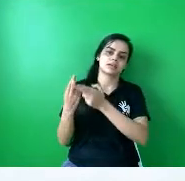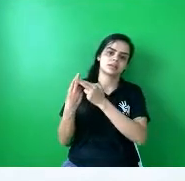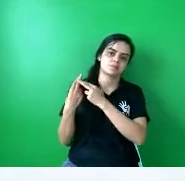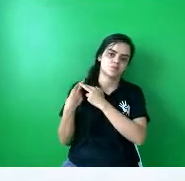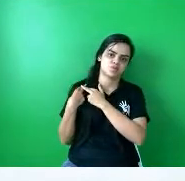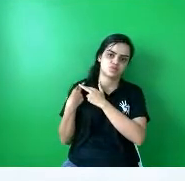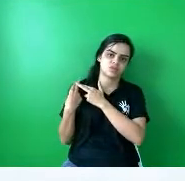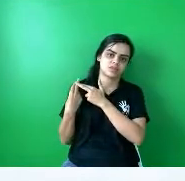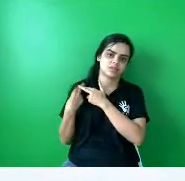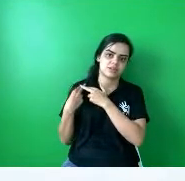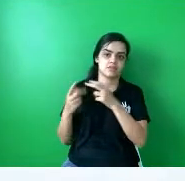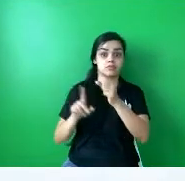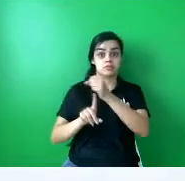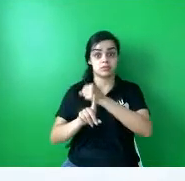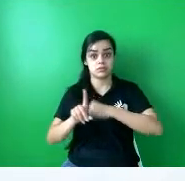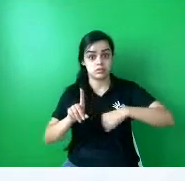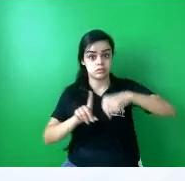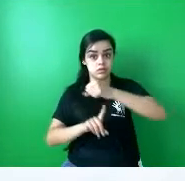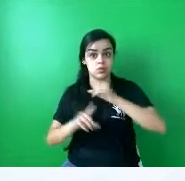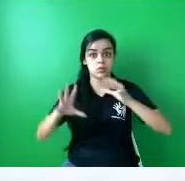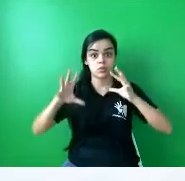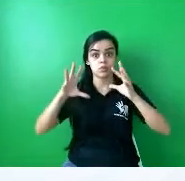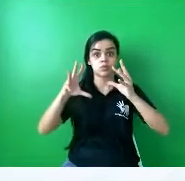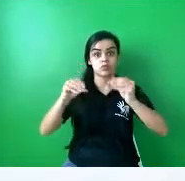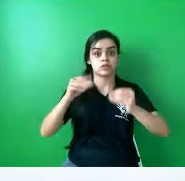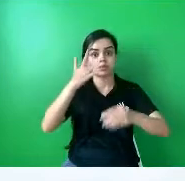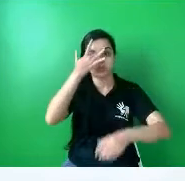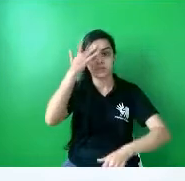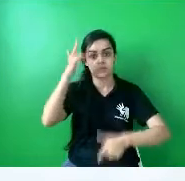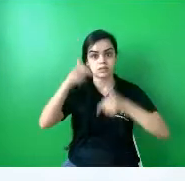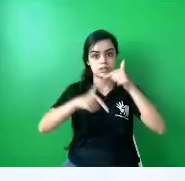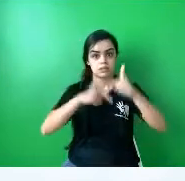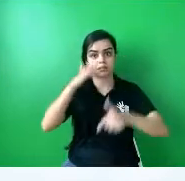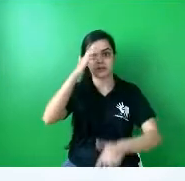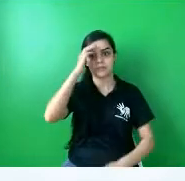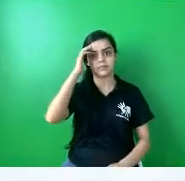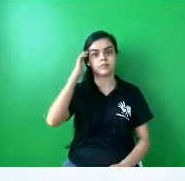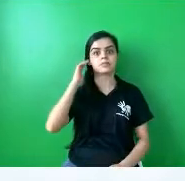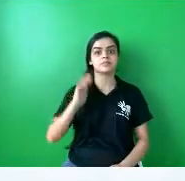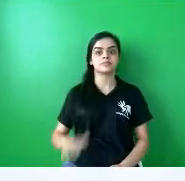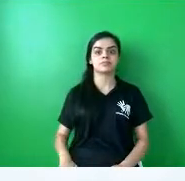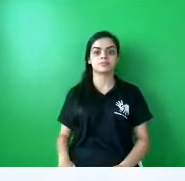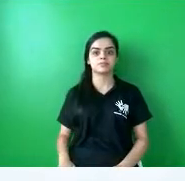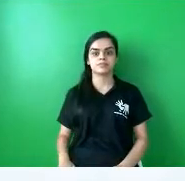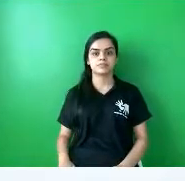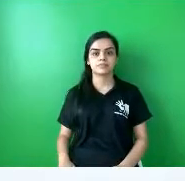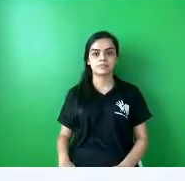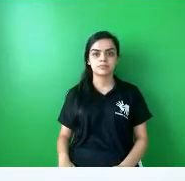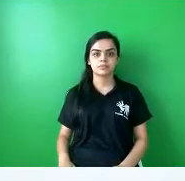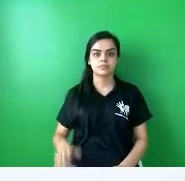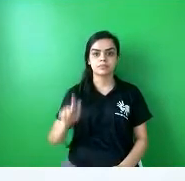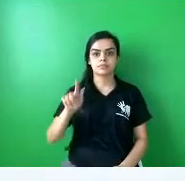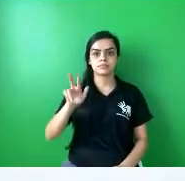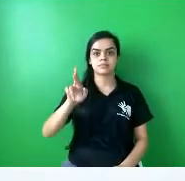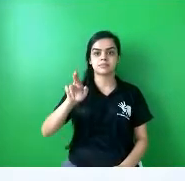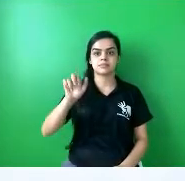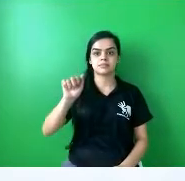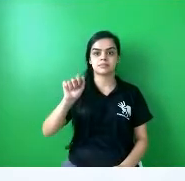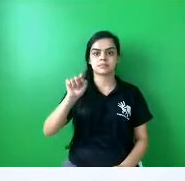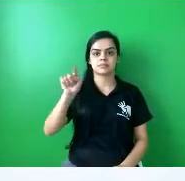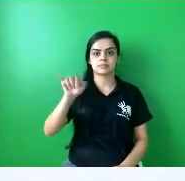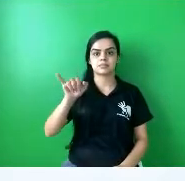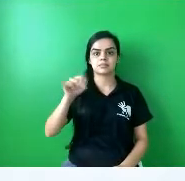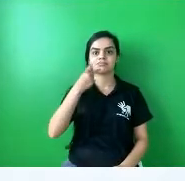responsabilidade social com todos os seus trabalhadores. Grazi, eu quero explorar você mais um pouquinho. A gente falou